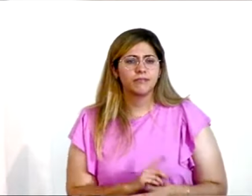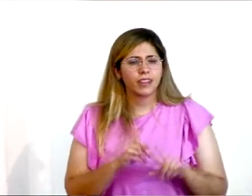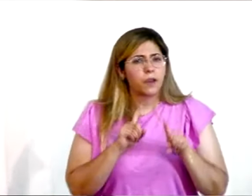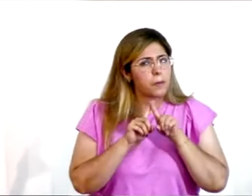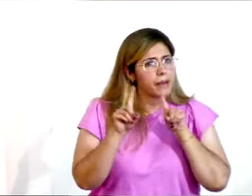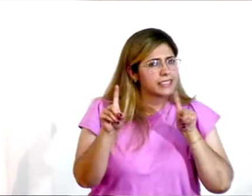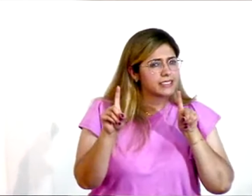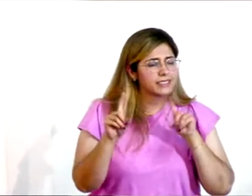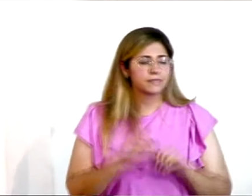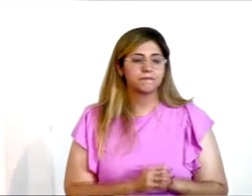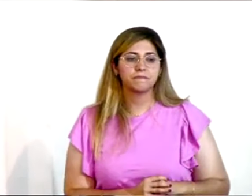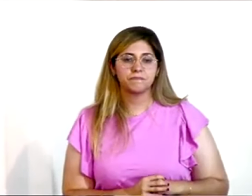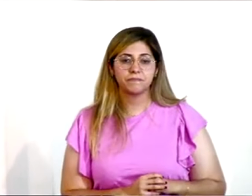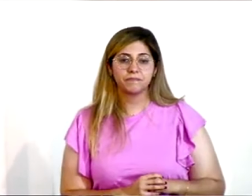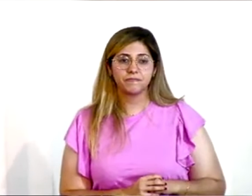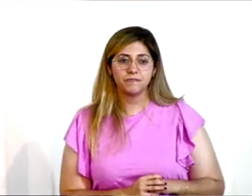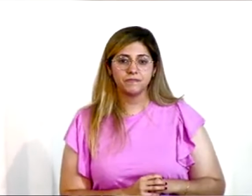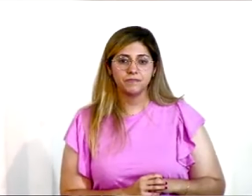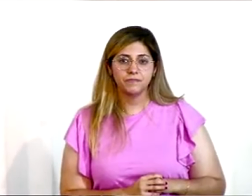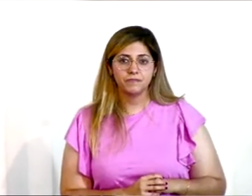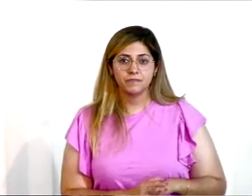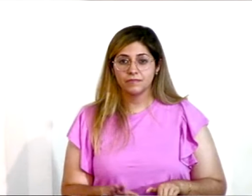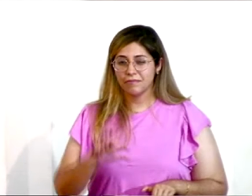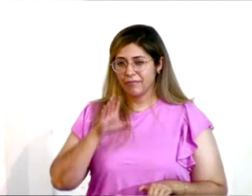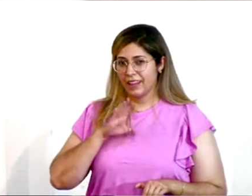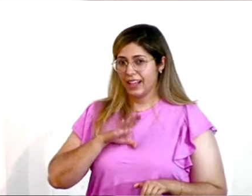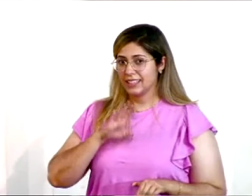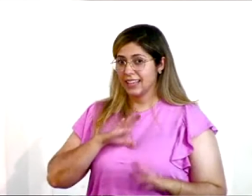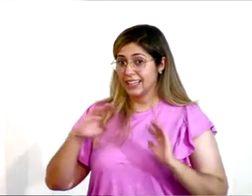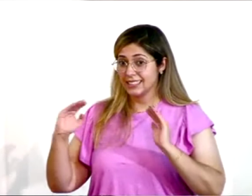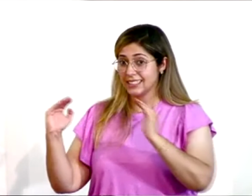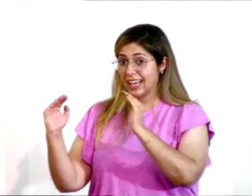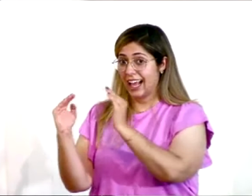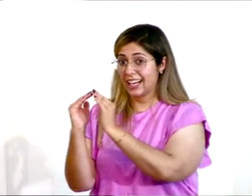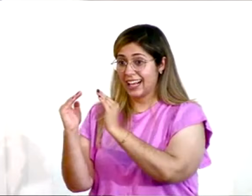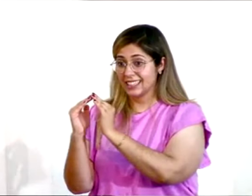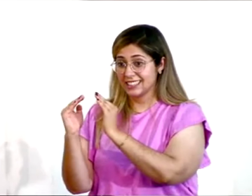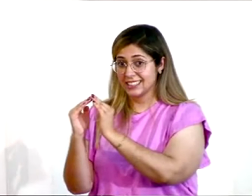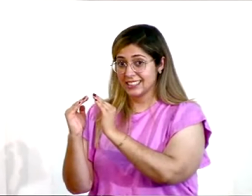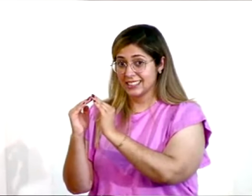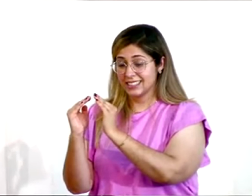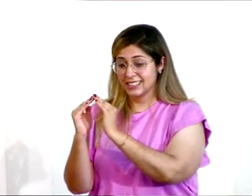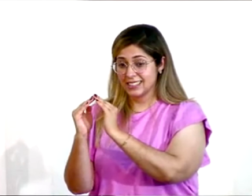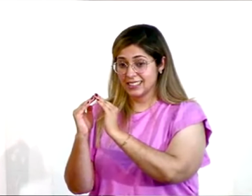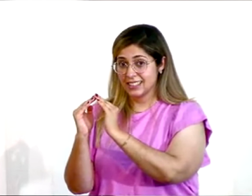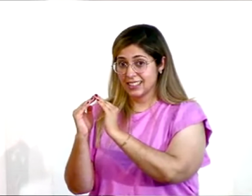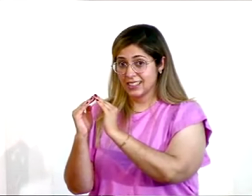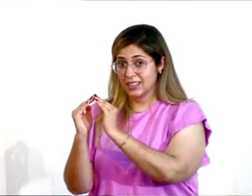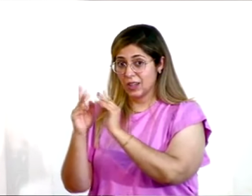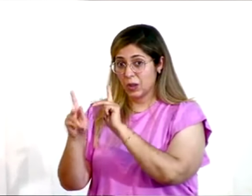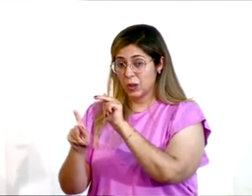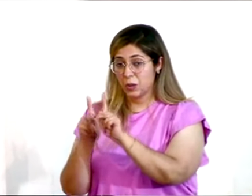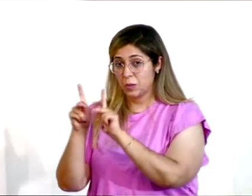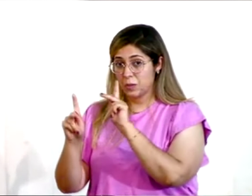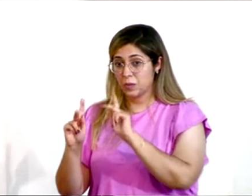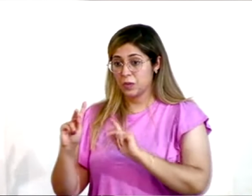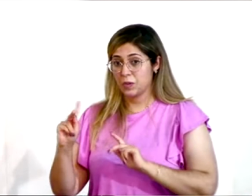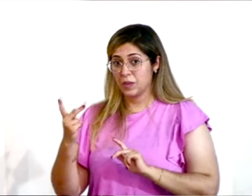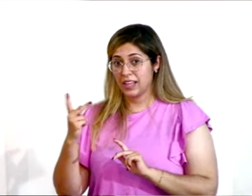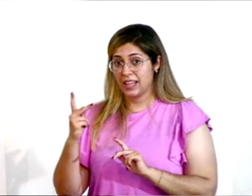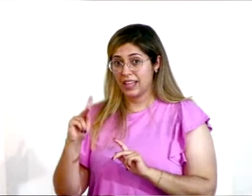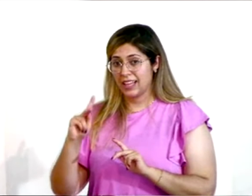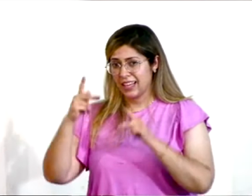texto. Mas na casa dos hebreus havia luz. Você